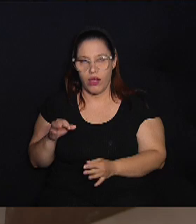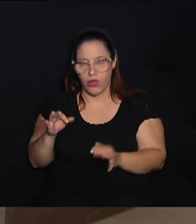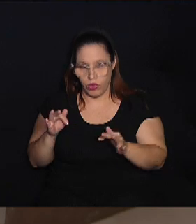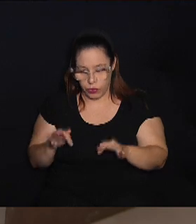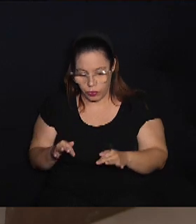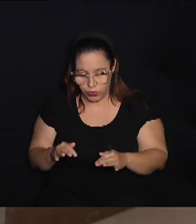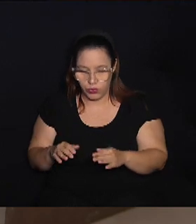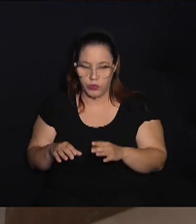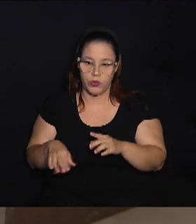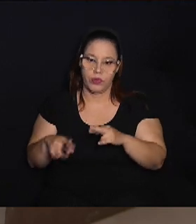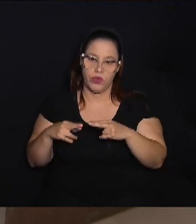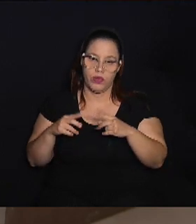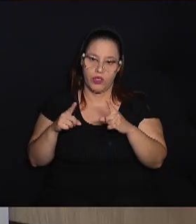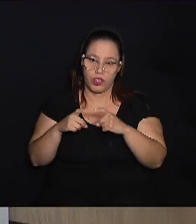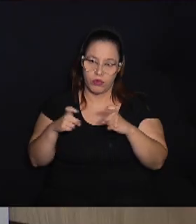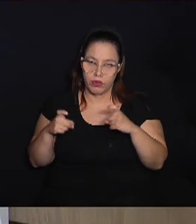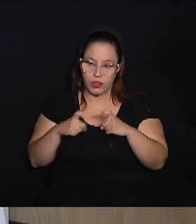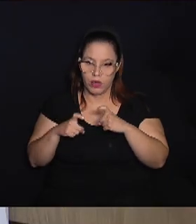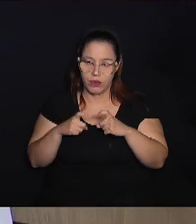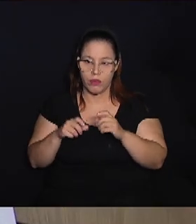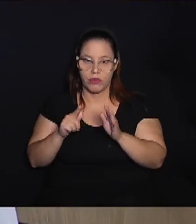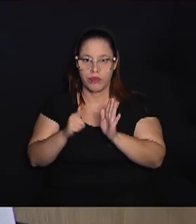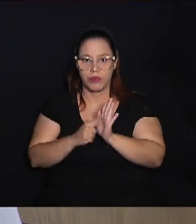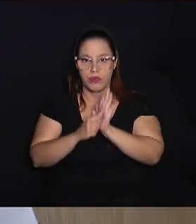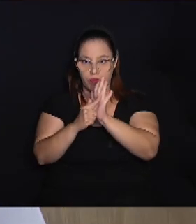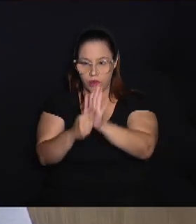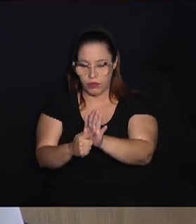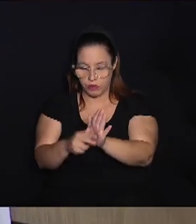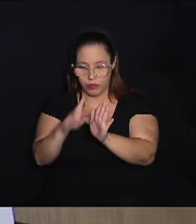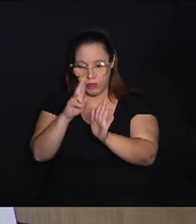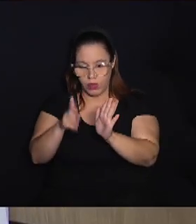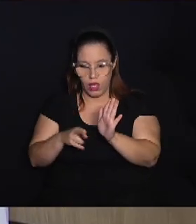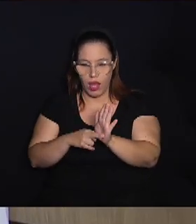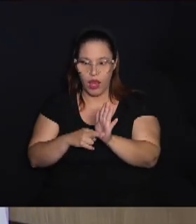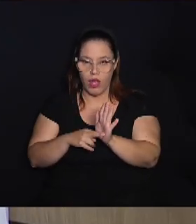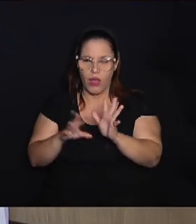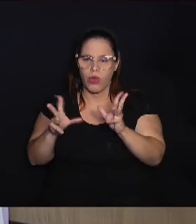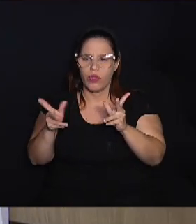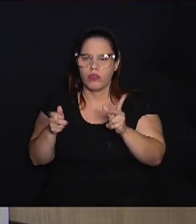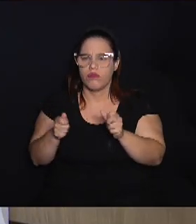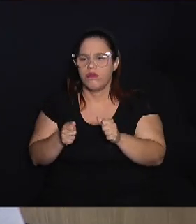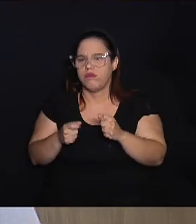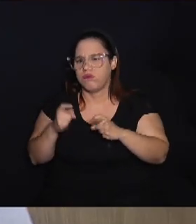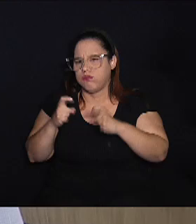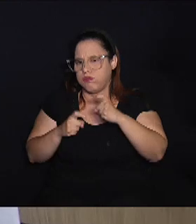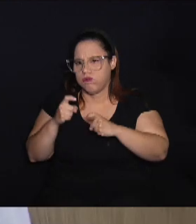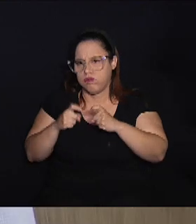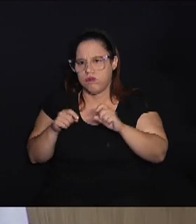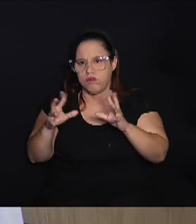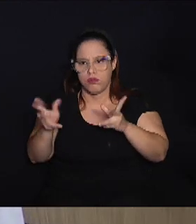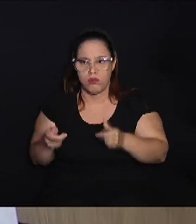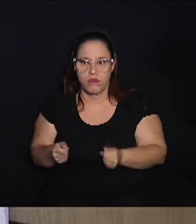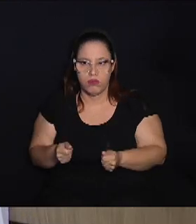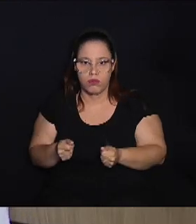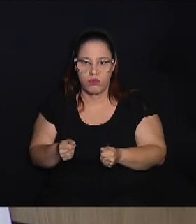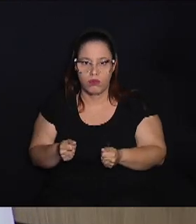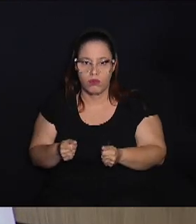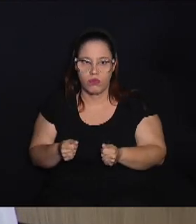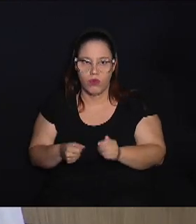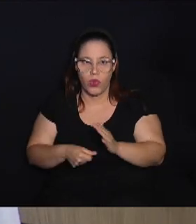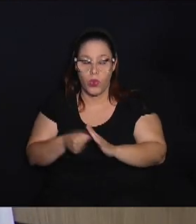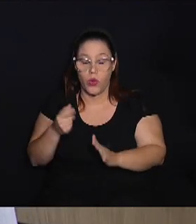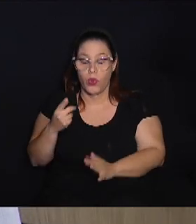junho, apresentou um relatório. O relatório foi baseado em todas as reuniões que nós tivemos, inclusive uma que chama